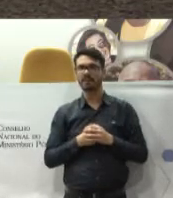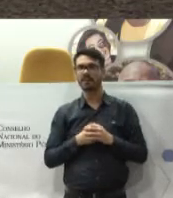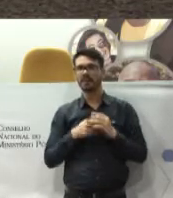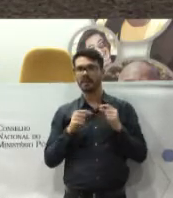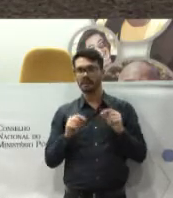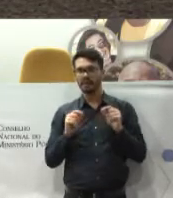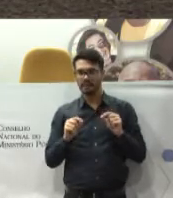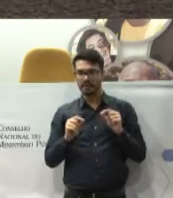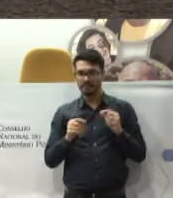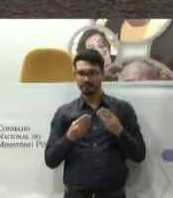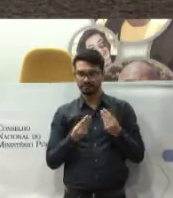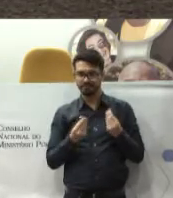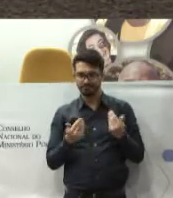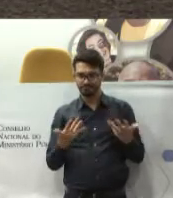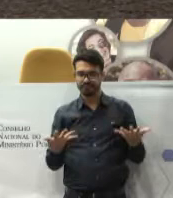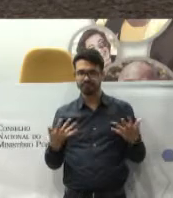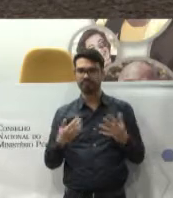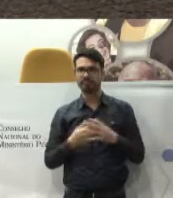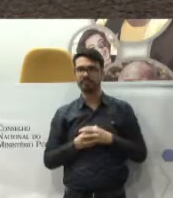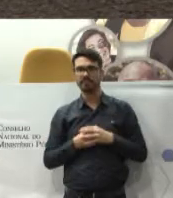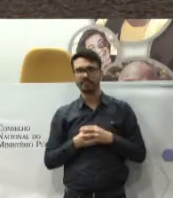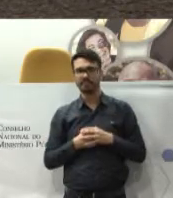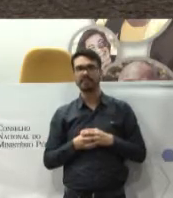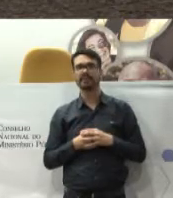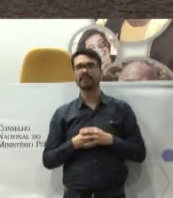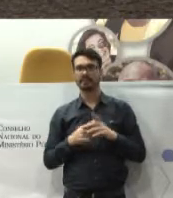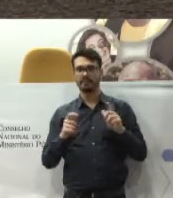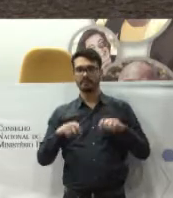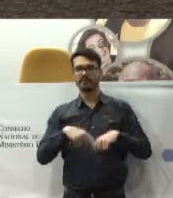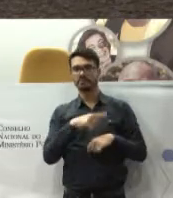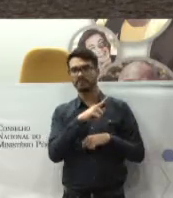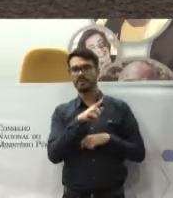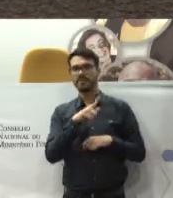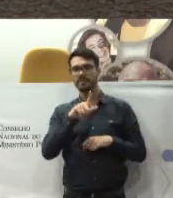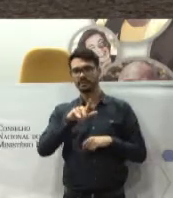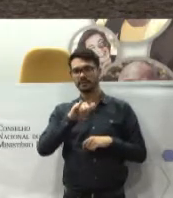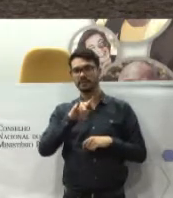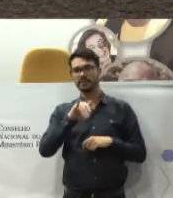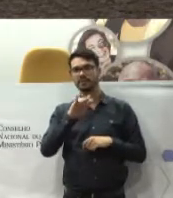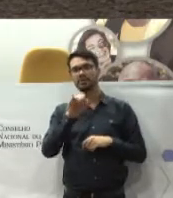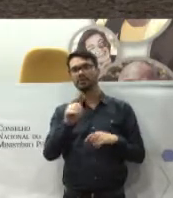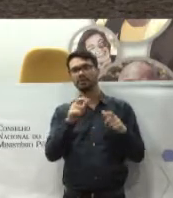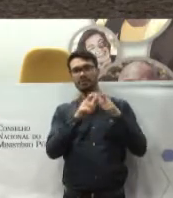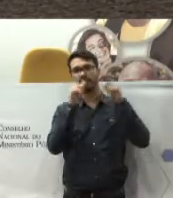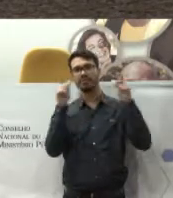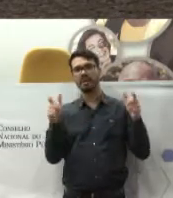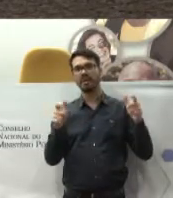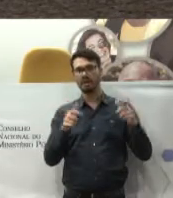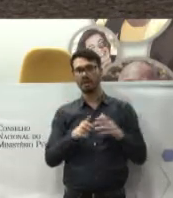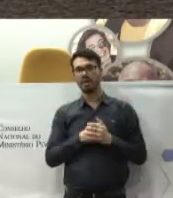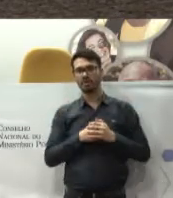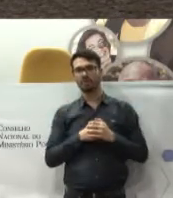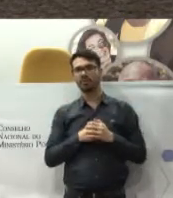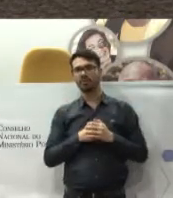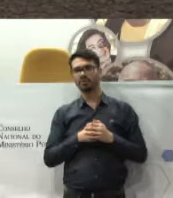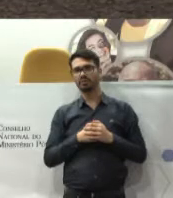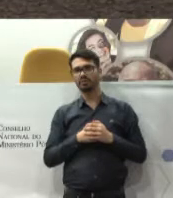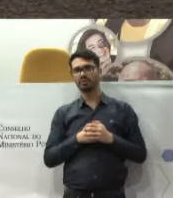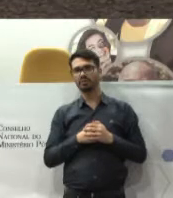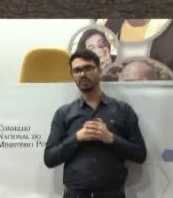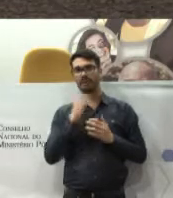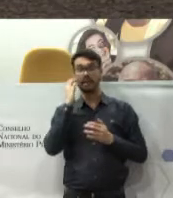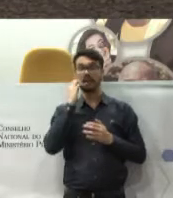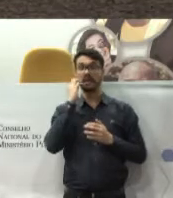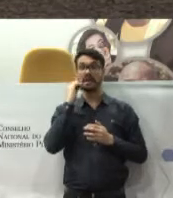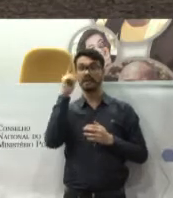deterioração da própria situação e potencialmente um litígio ainda maior do que o que existia originalmente. Em